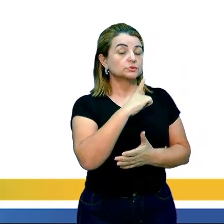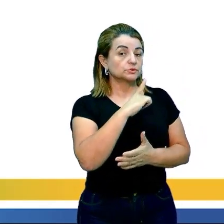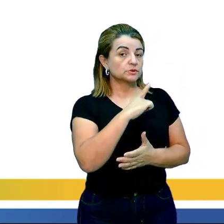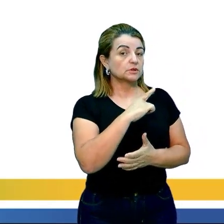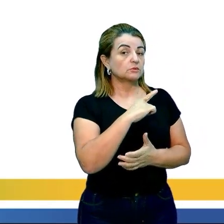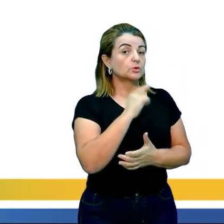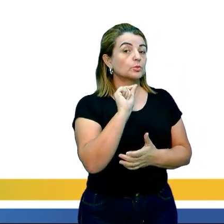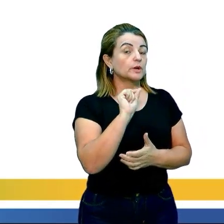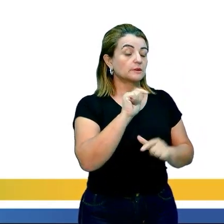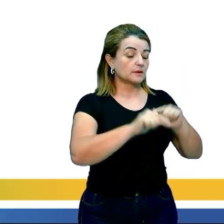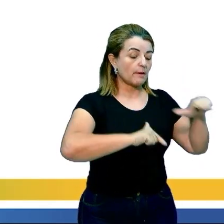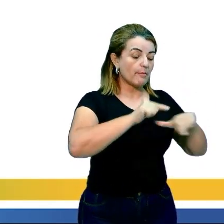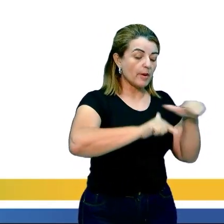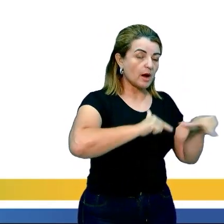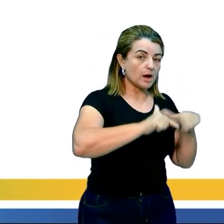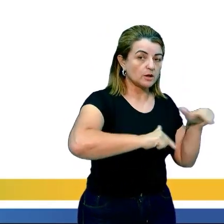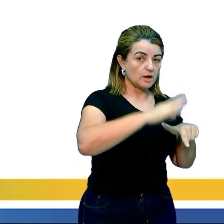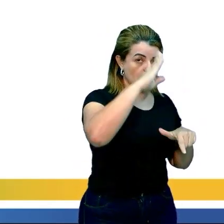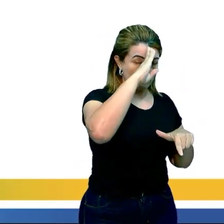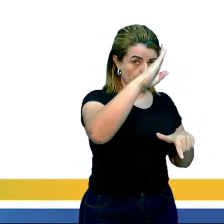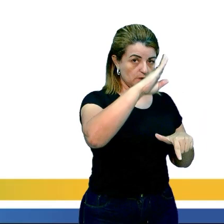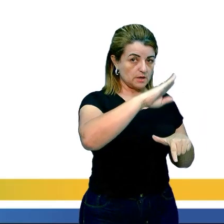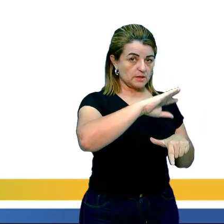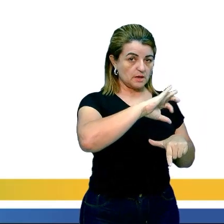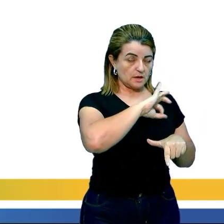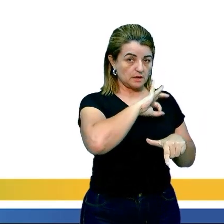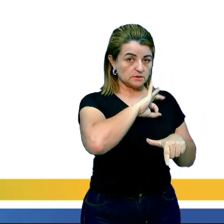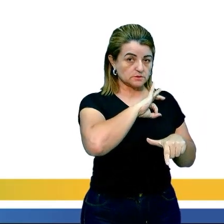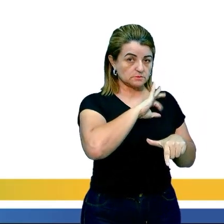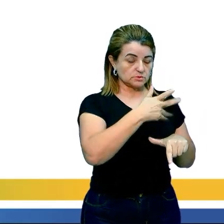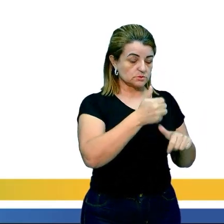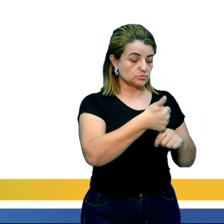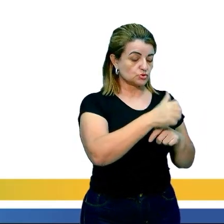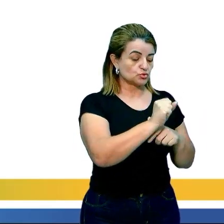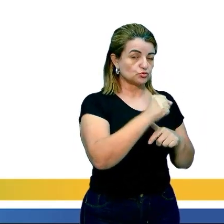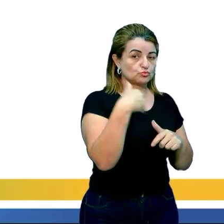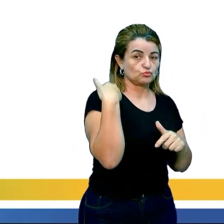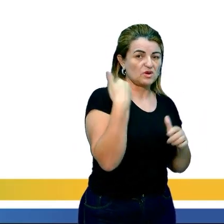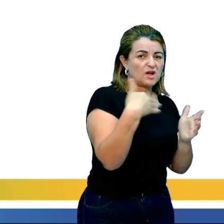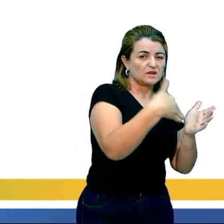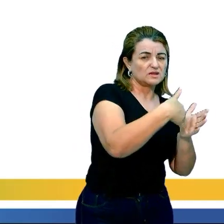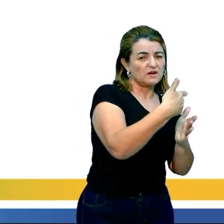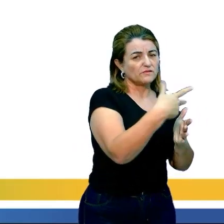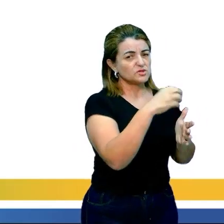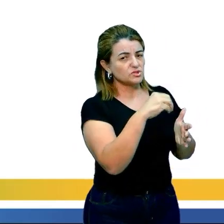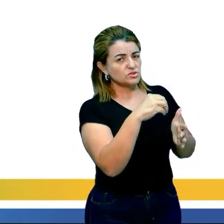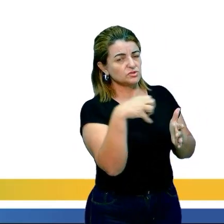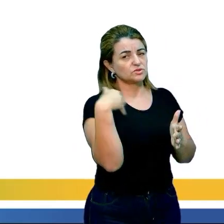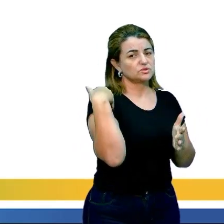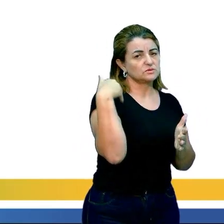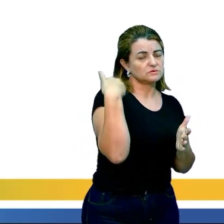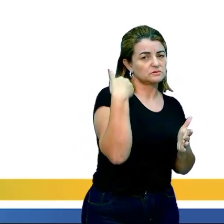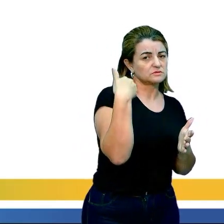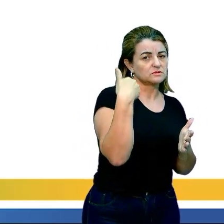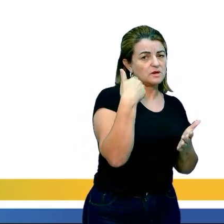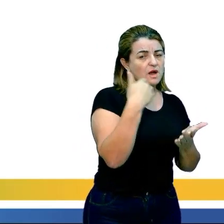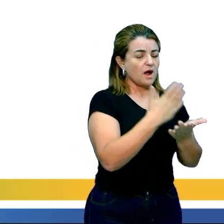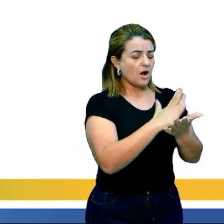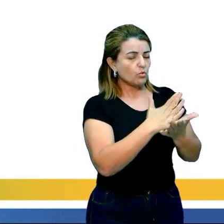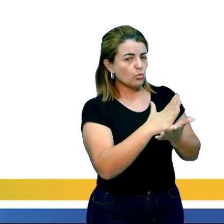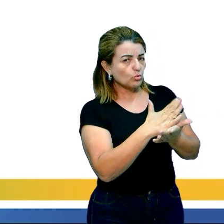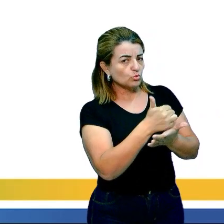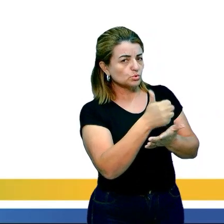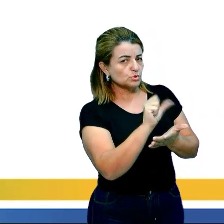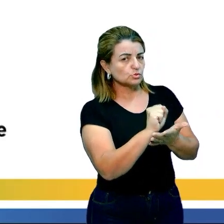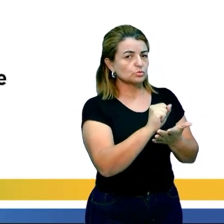o serviço militar dos 18 aos 20 anos variava alguns jovens iniciava aos 18 outros aos